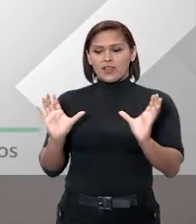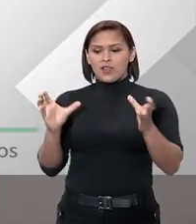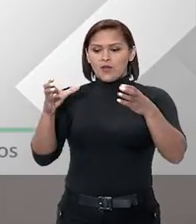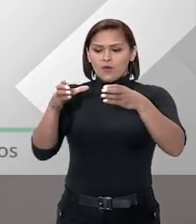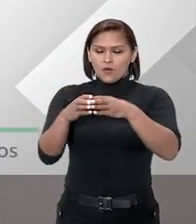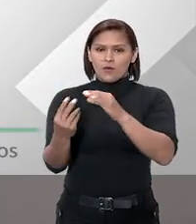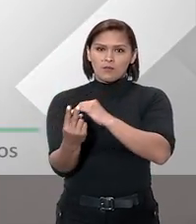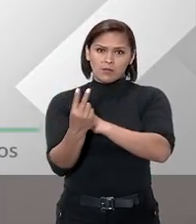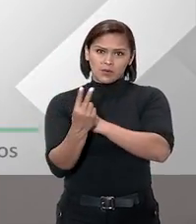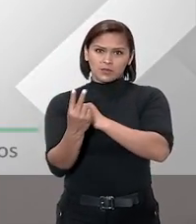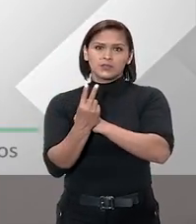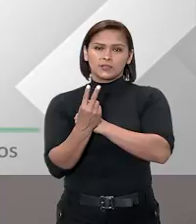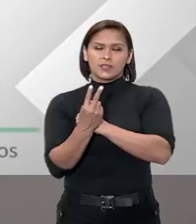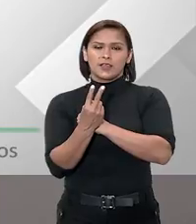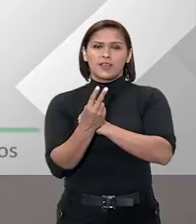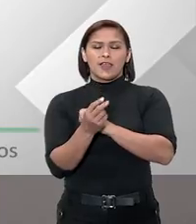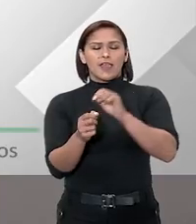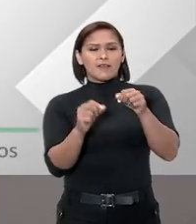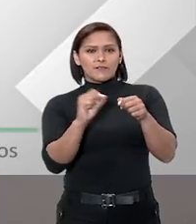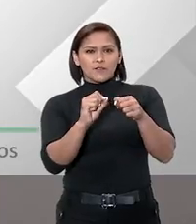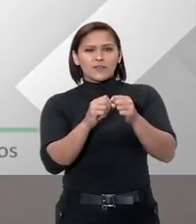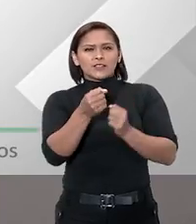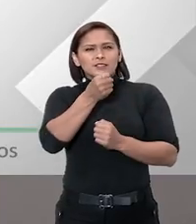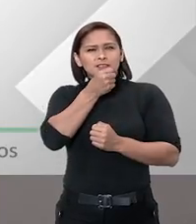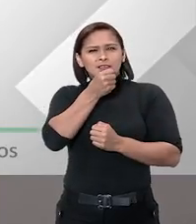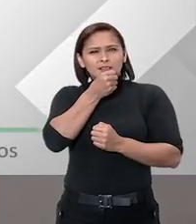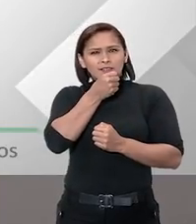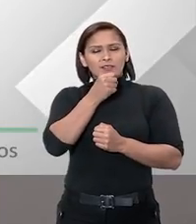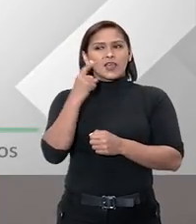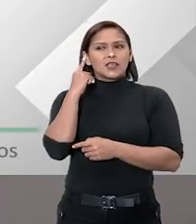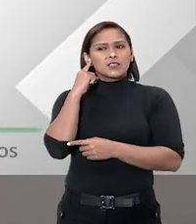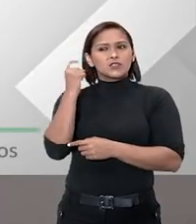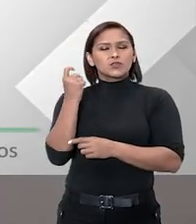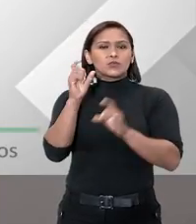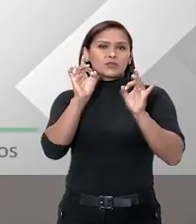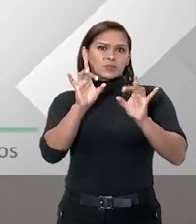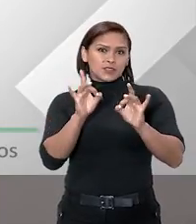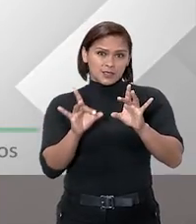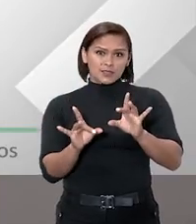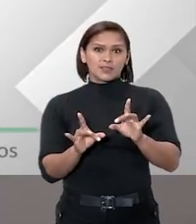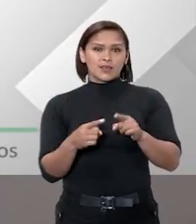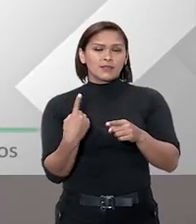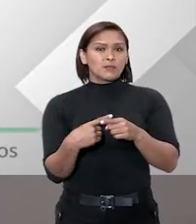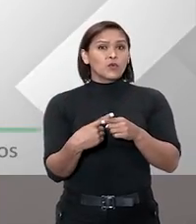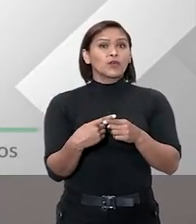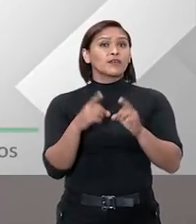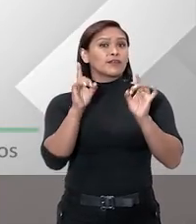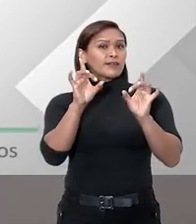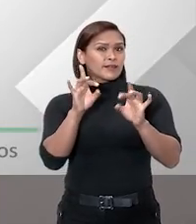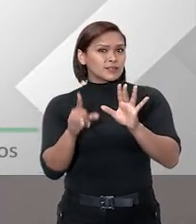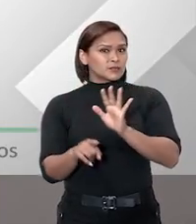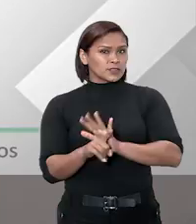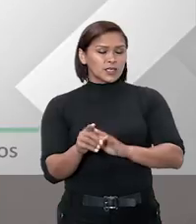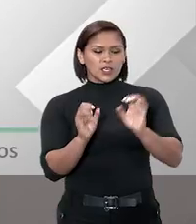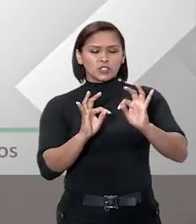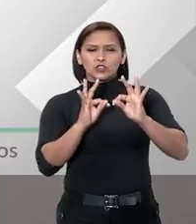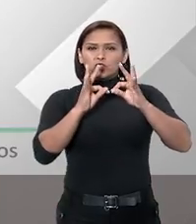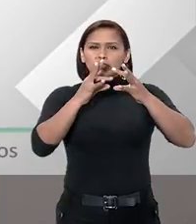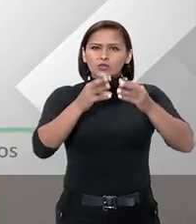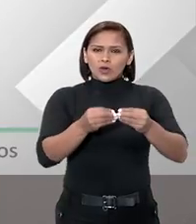a rede de proteção irão fazer essa entrevista, essa escuta. E ela é especializada porque